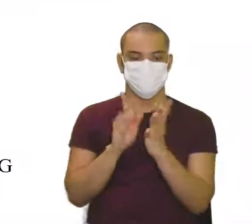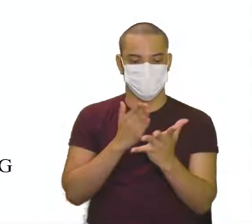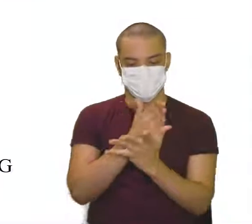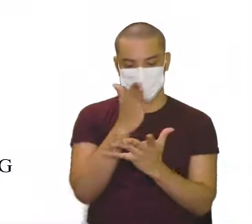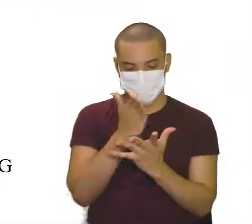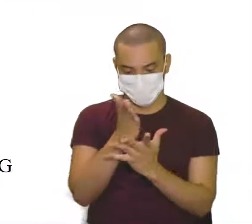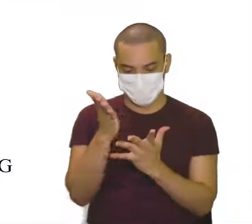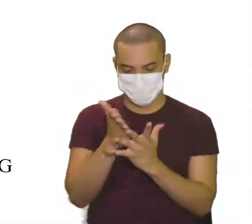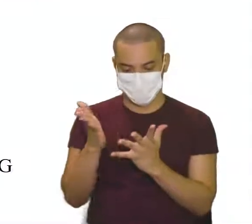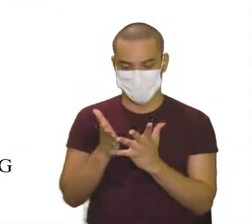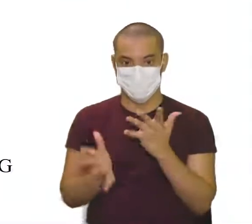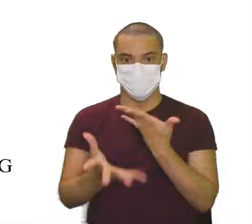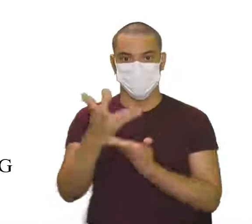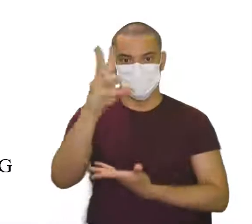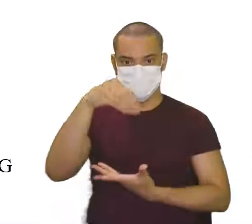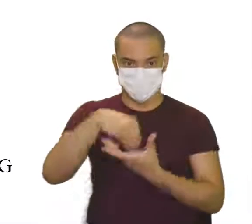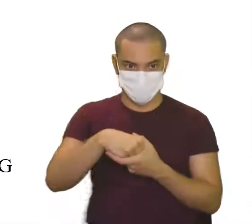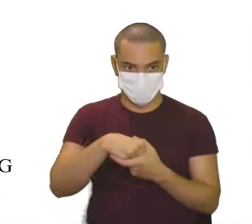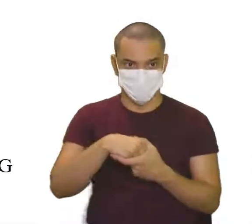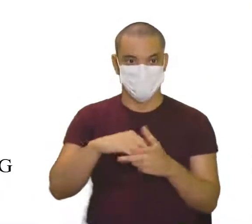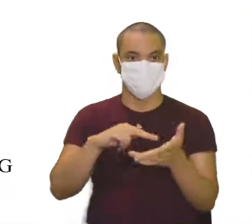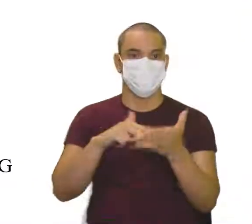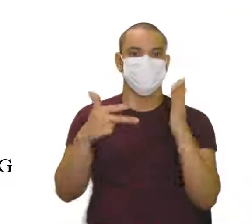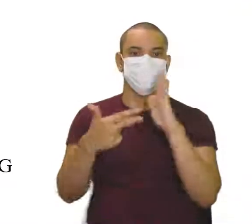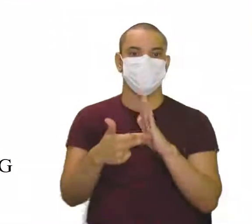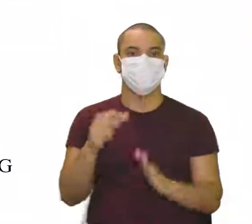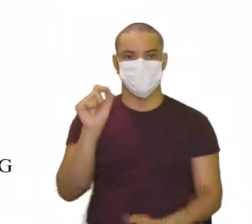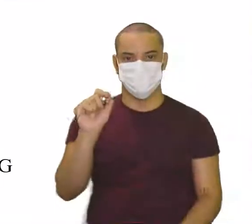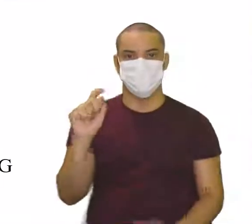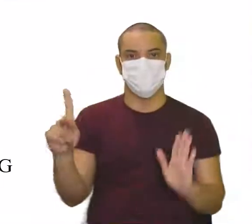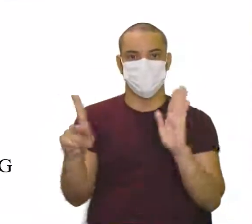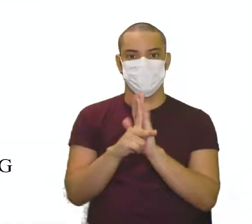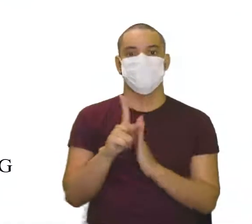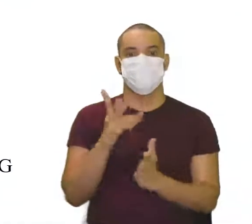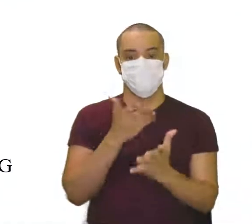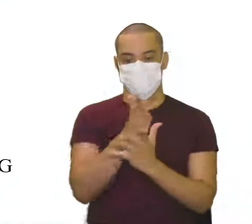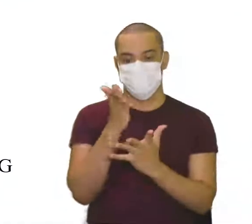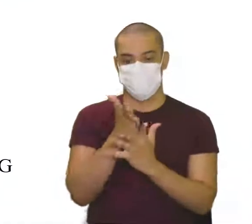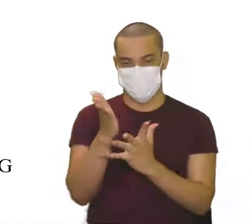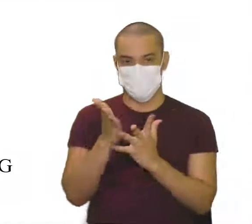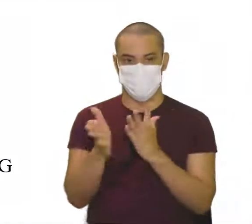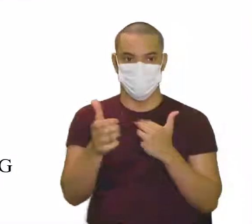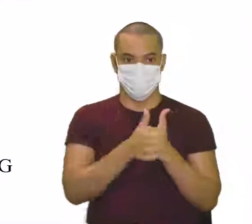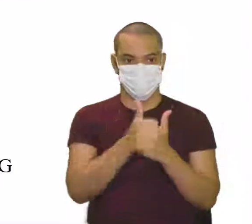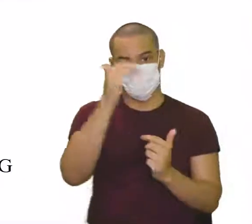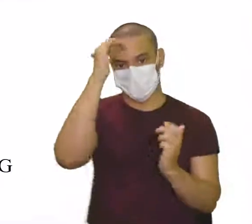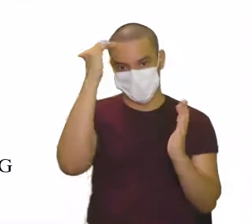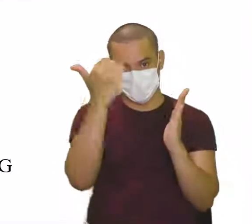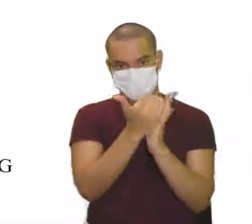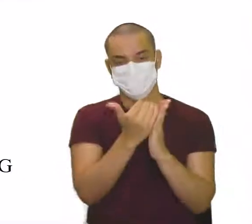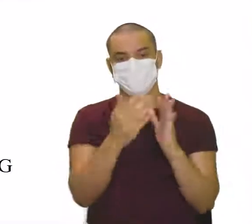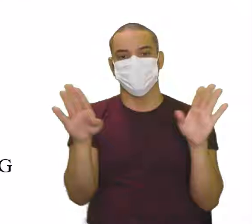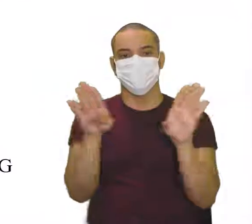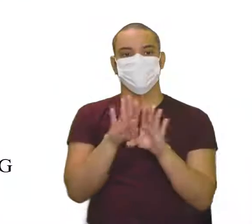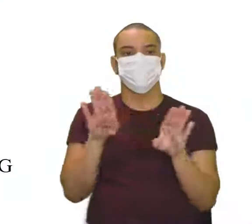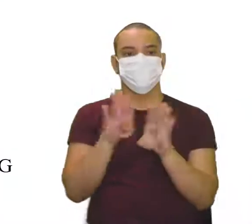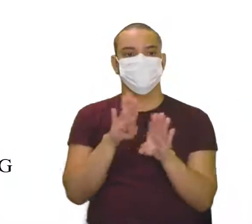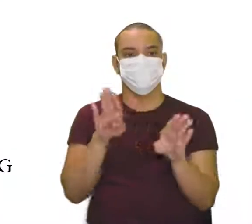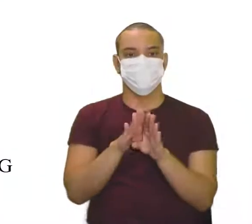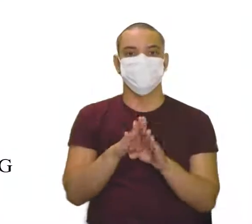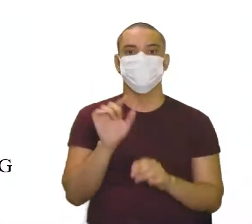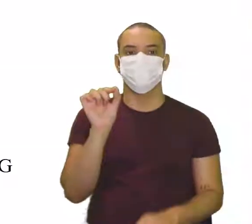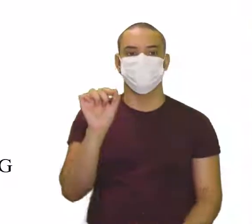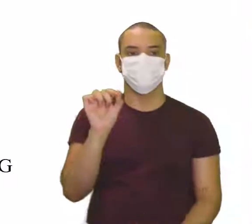campo lá do vetor indução magnética é tangente a essas linhas, ok? E também nós temos que a intensidade do